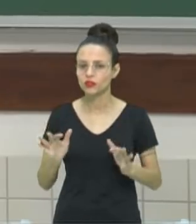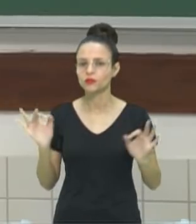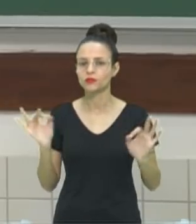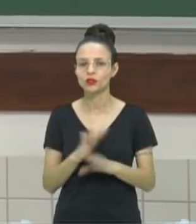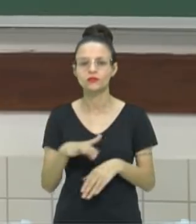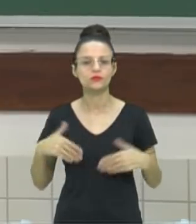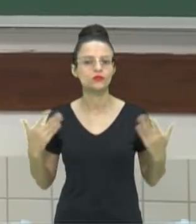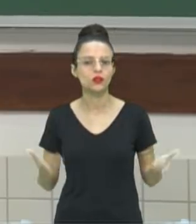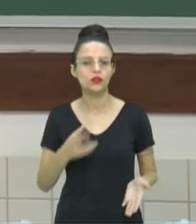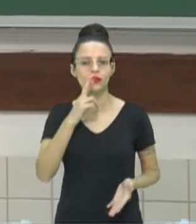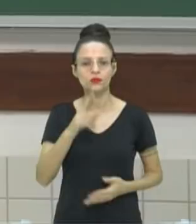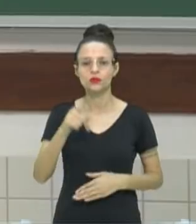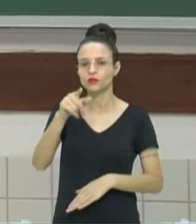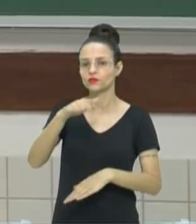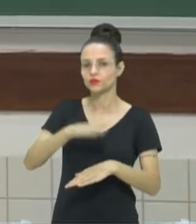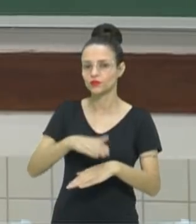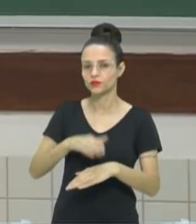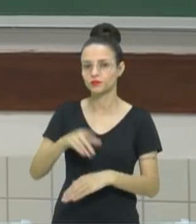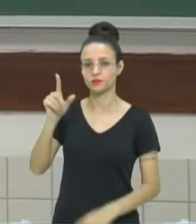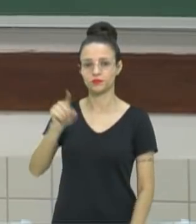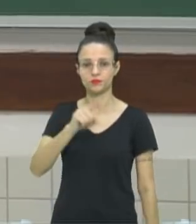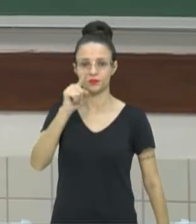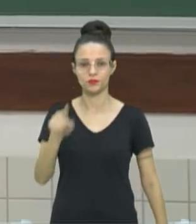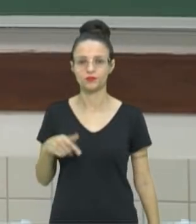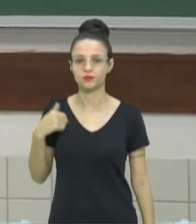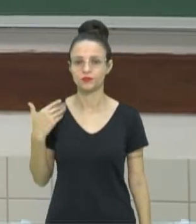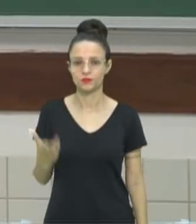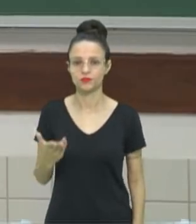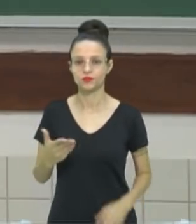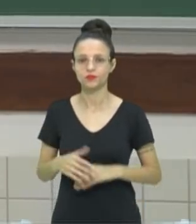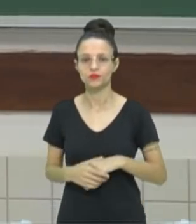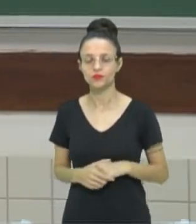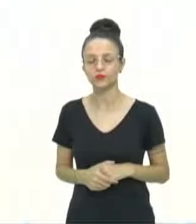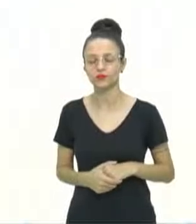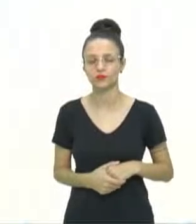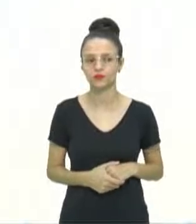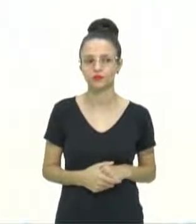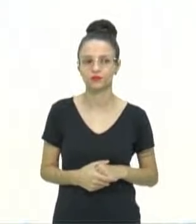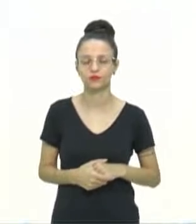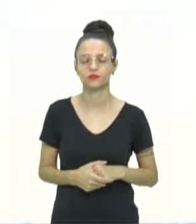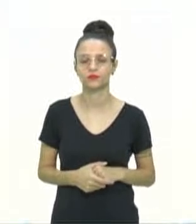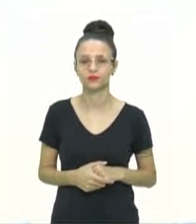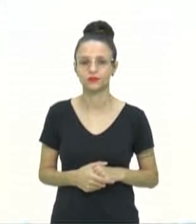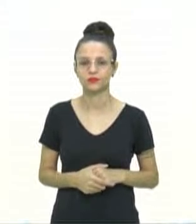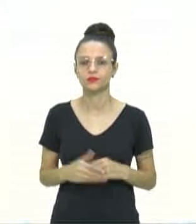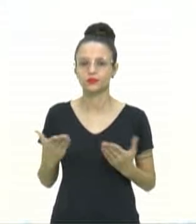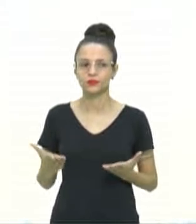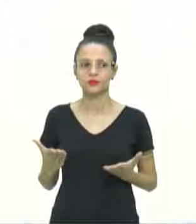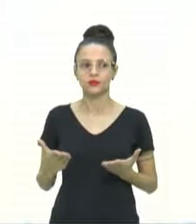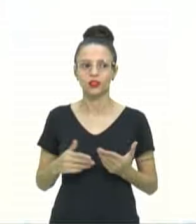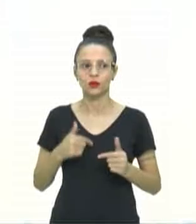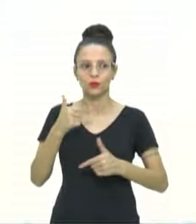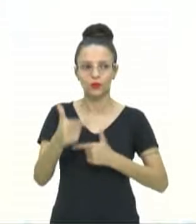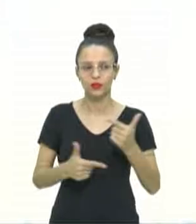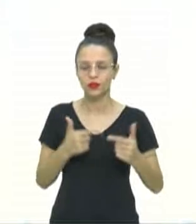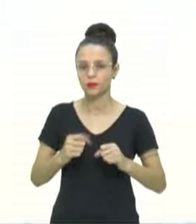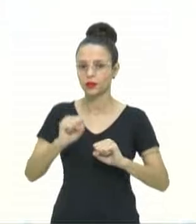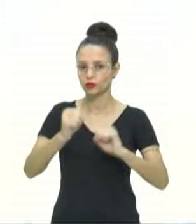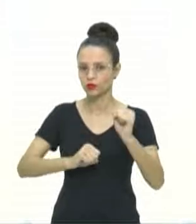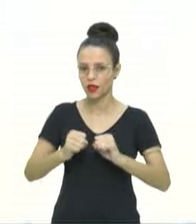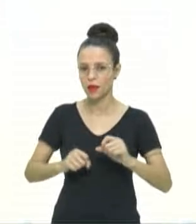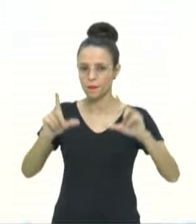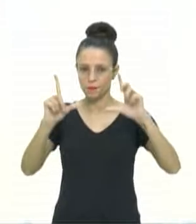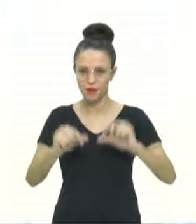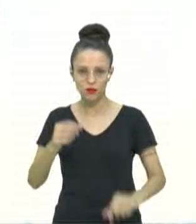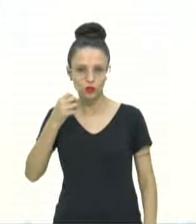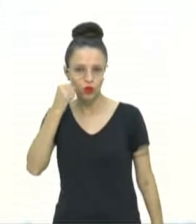qual resposta vocês chegaram ali a partir do que tinham as afirmações? Então, atividade industrial é menos lucrativa